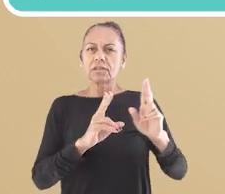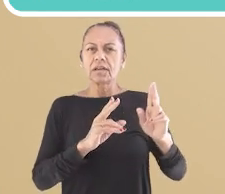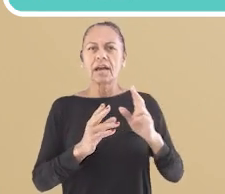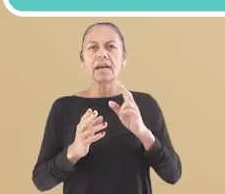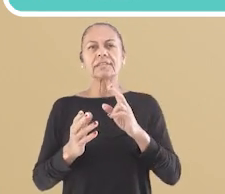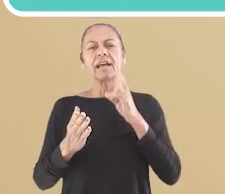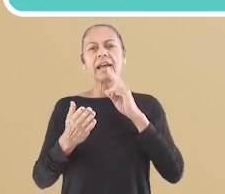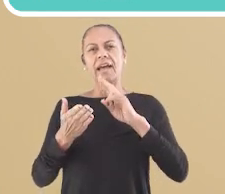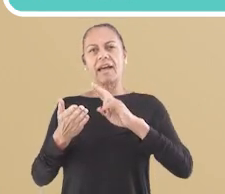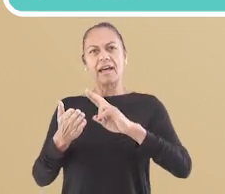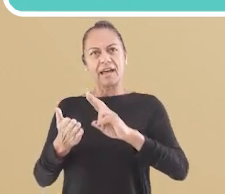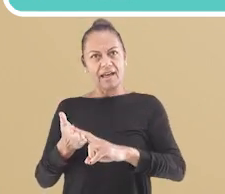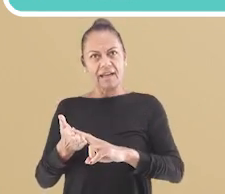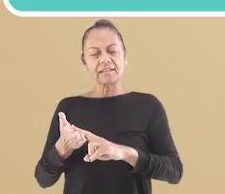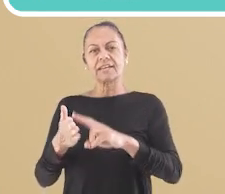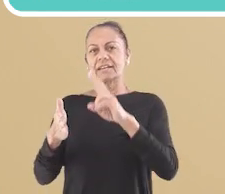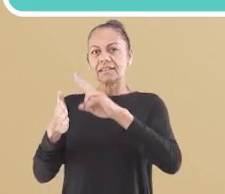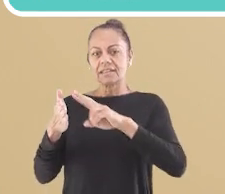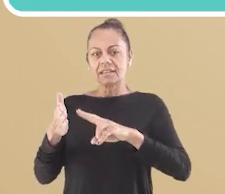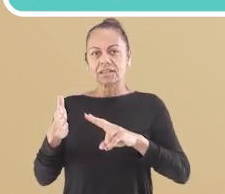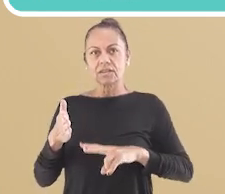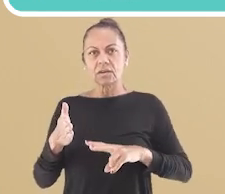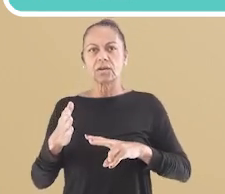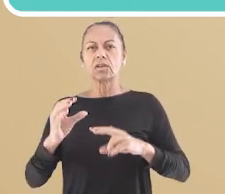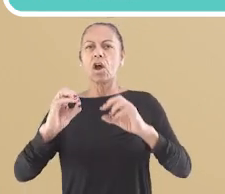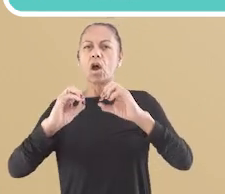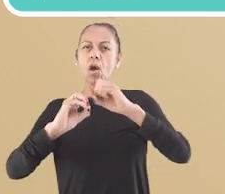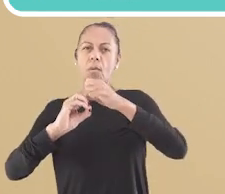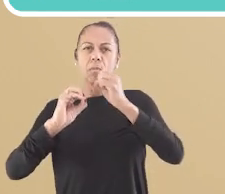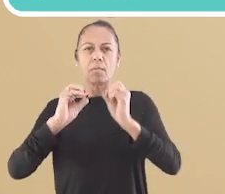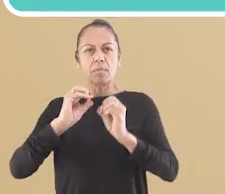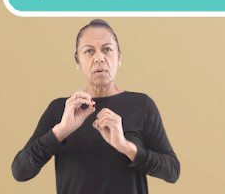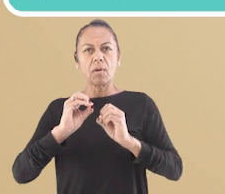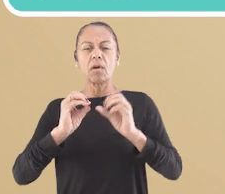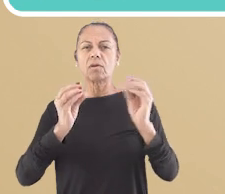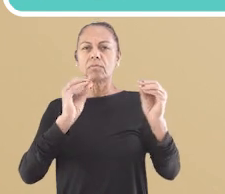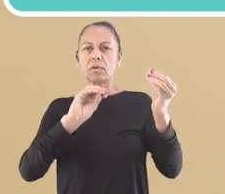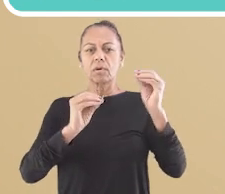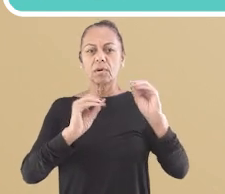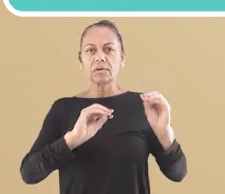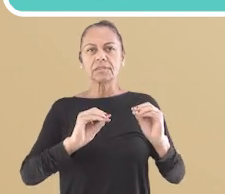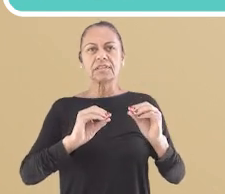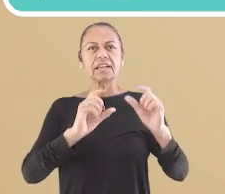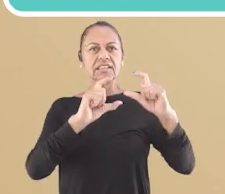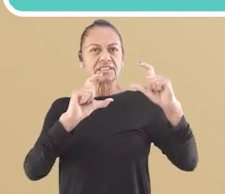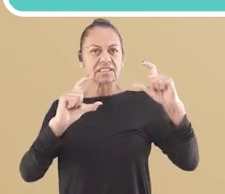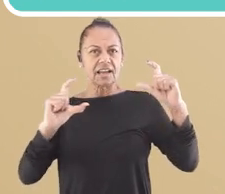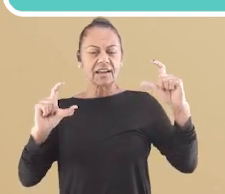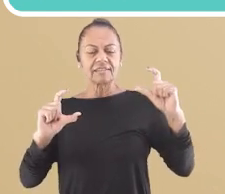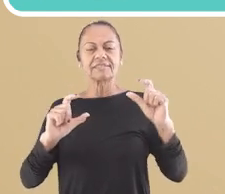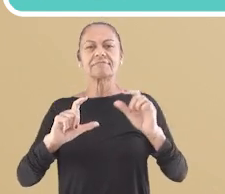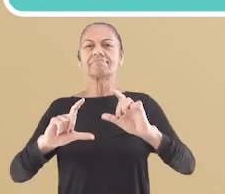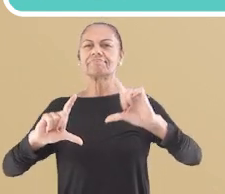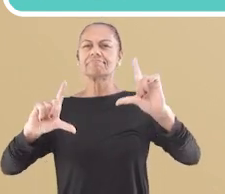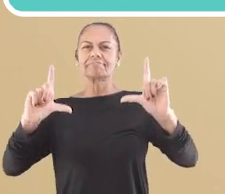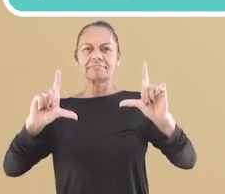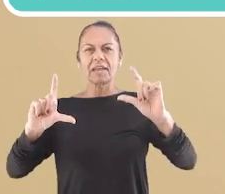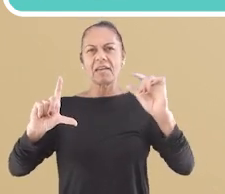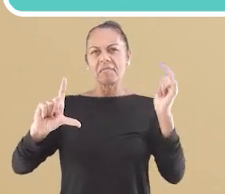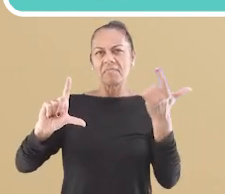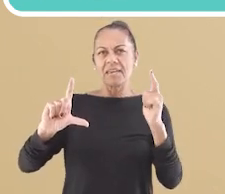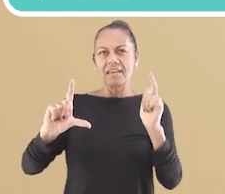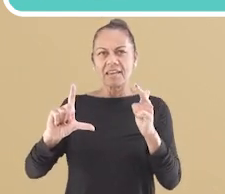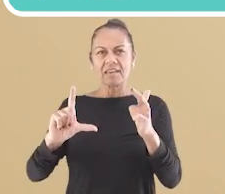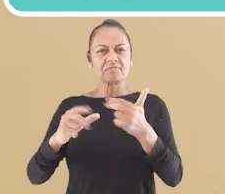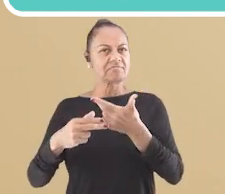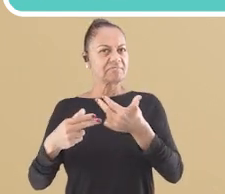cartas de leitores, comentários, posts de blogs e de redes sociais, charges, memes, gifs, etc. E